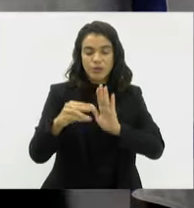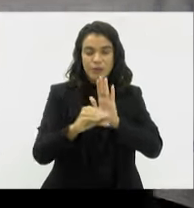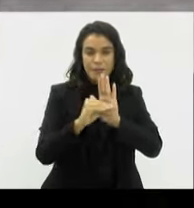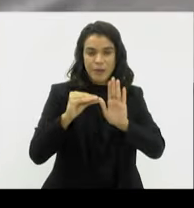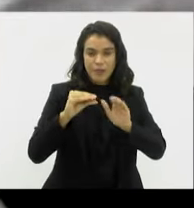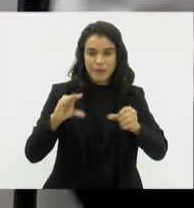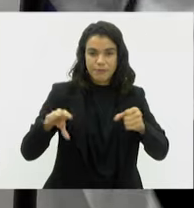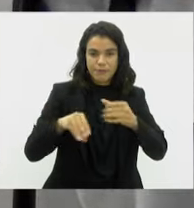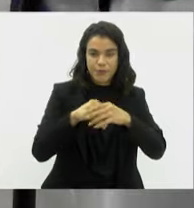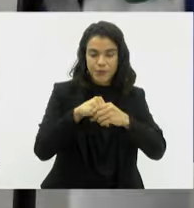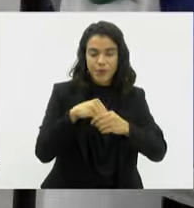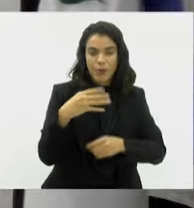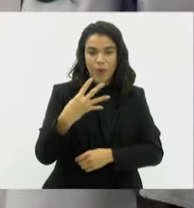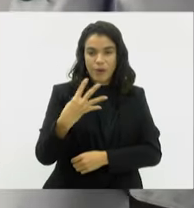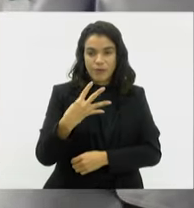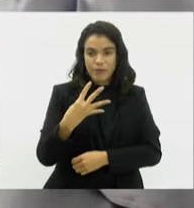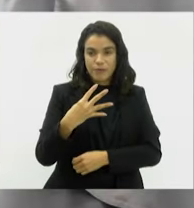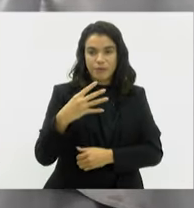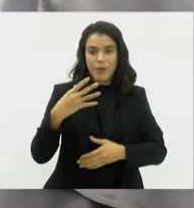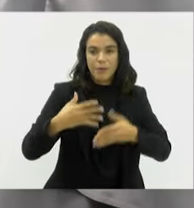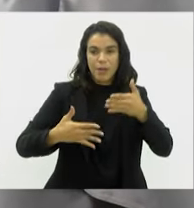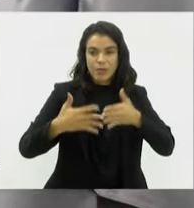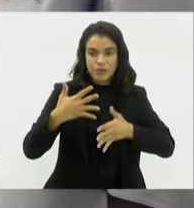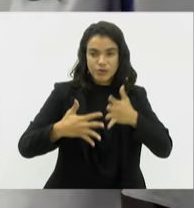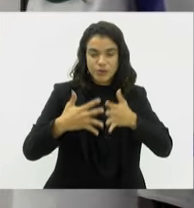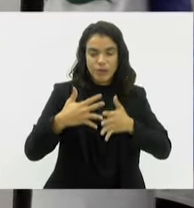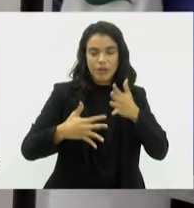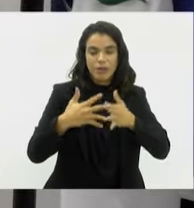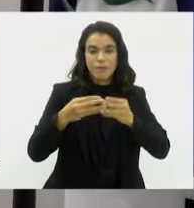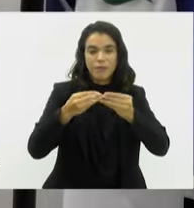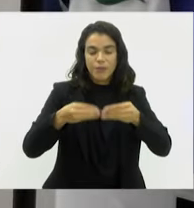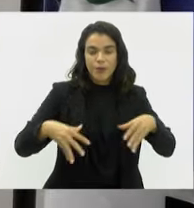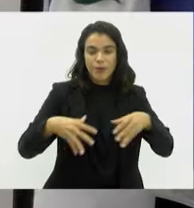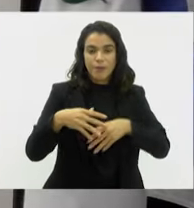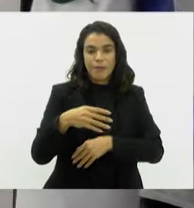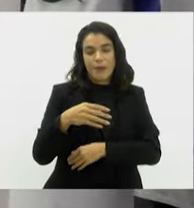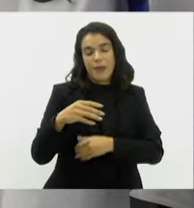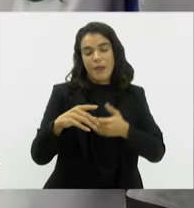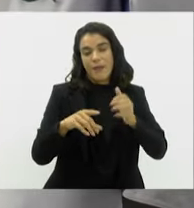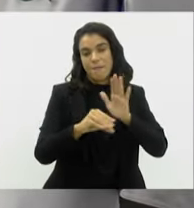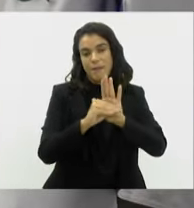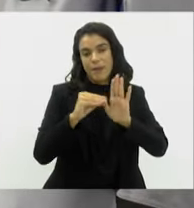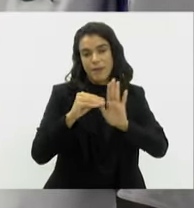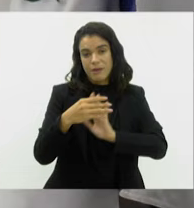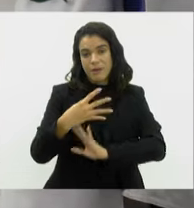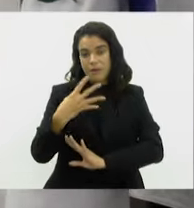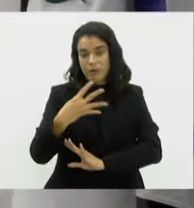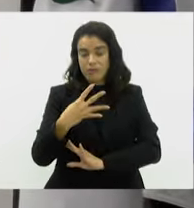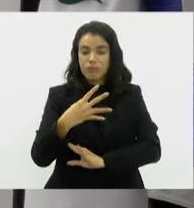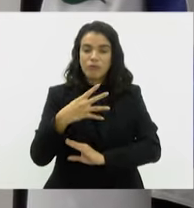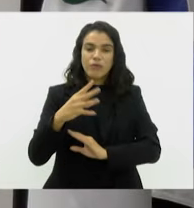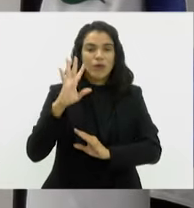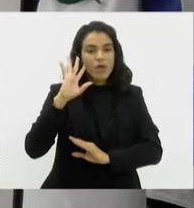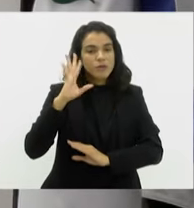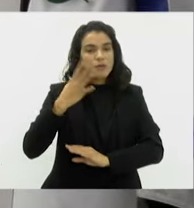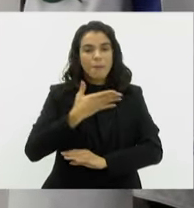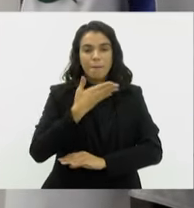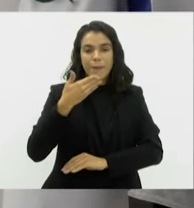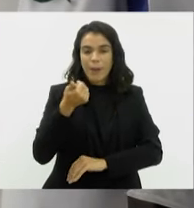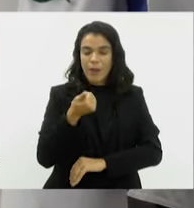emendas 1 e 4, prejudicada a emenda 3 pela aprovação da emenda 1, concluindo por substitutivo.